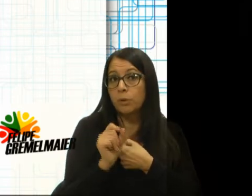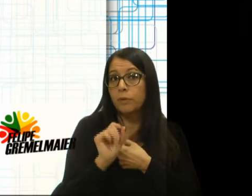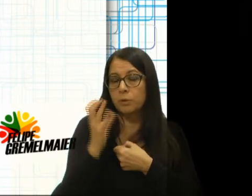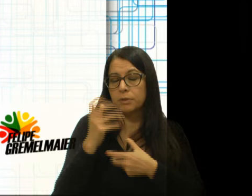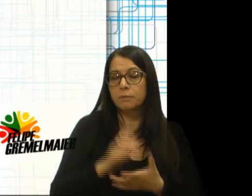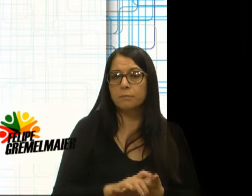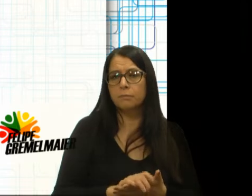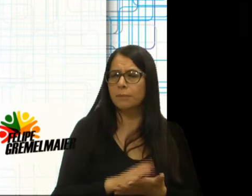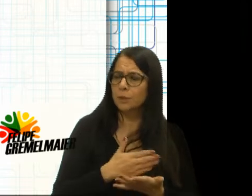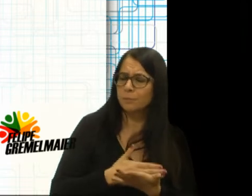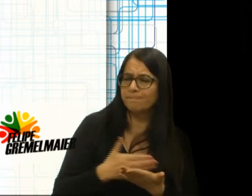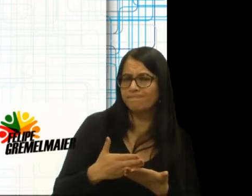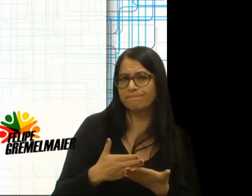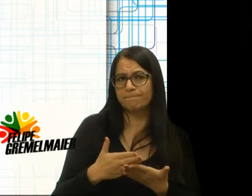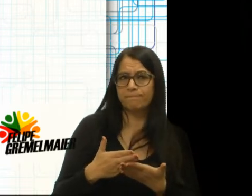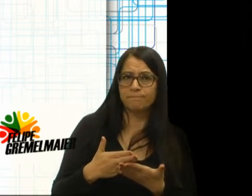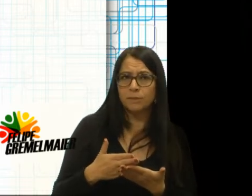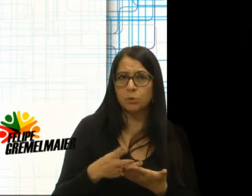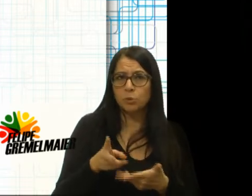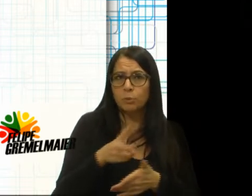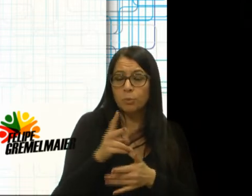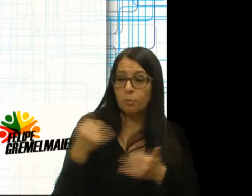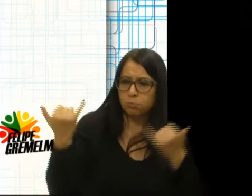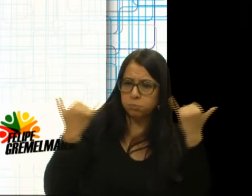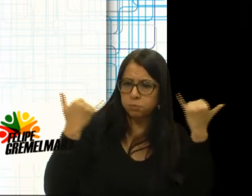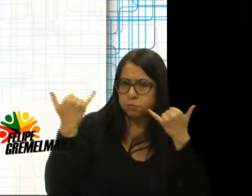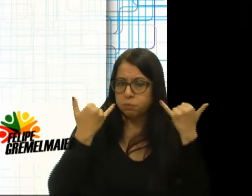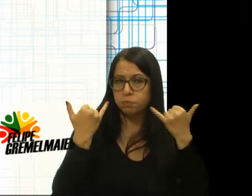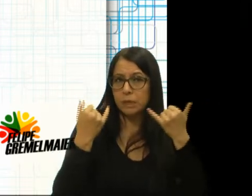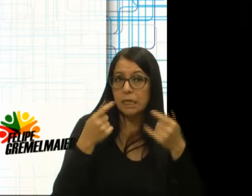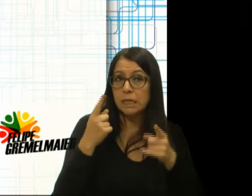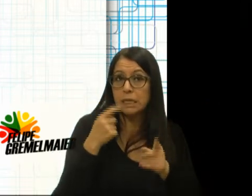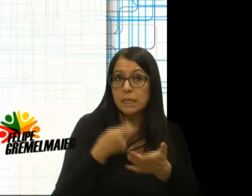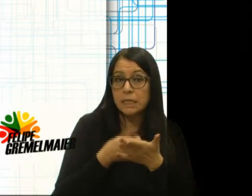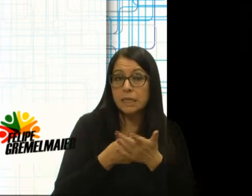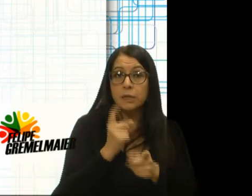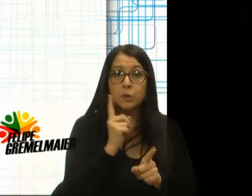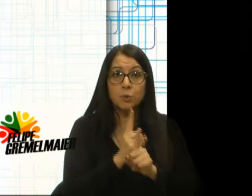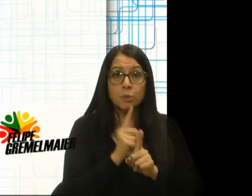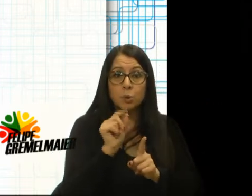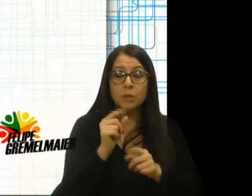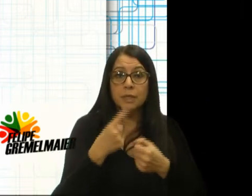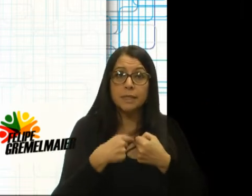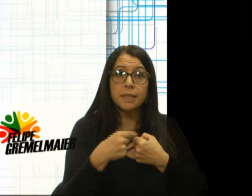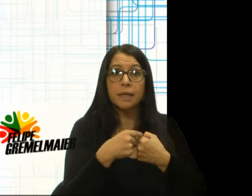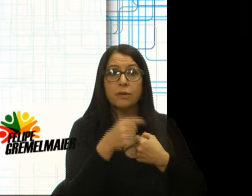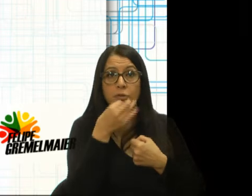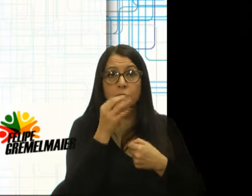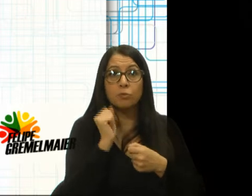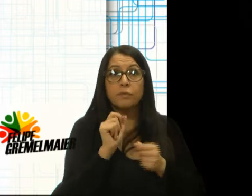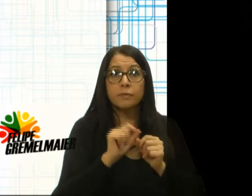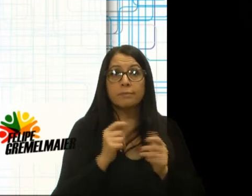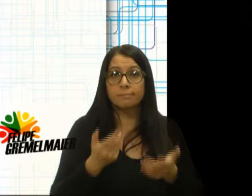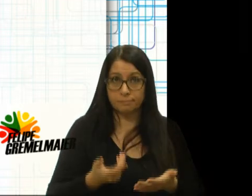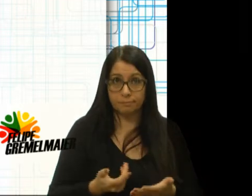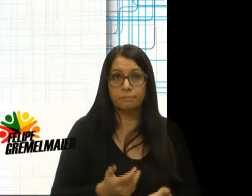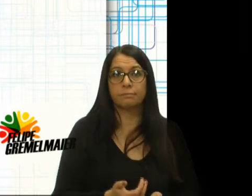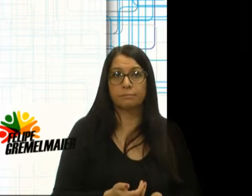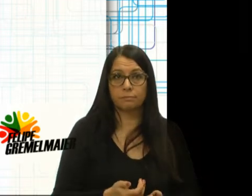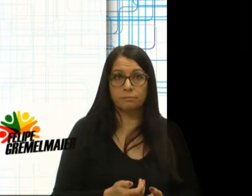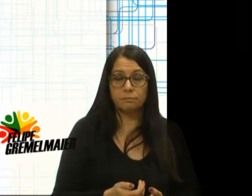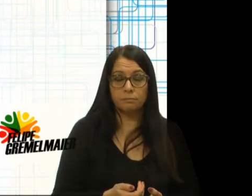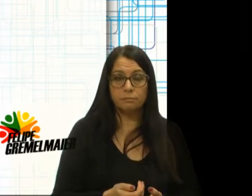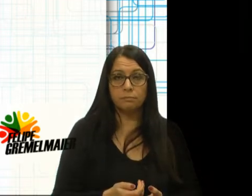a gente começou a procurar informações e a tentar descobrir o que o município poderia fazer. E quando